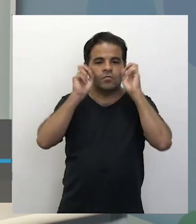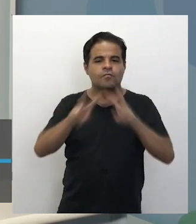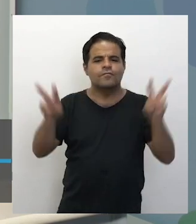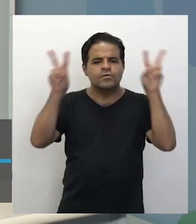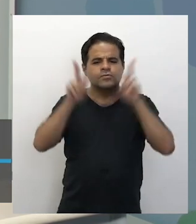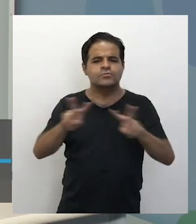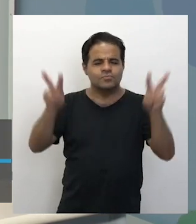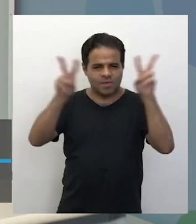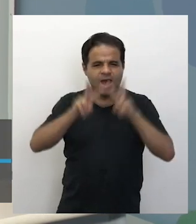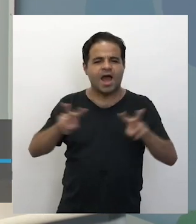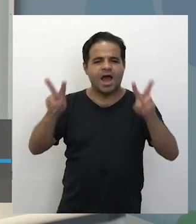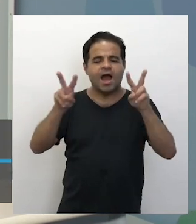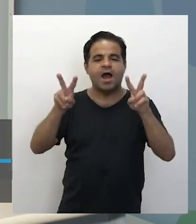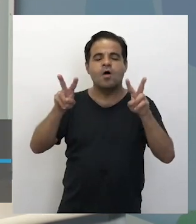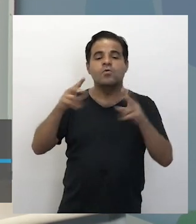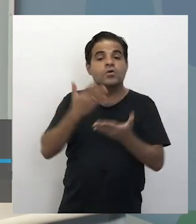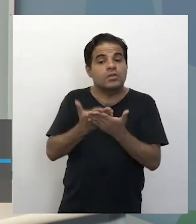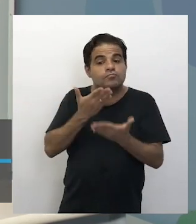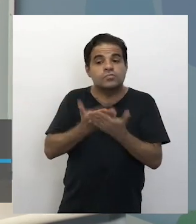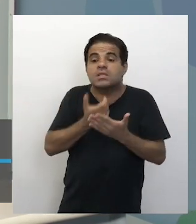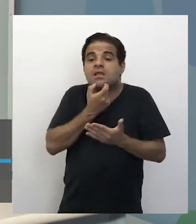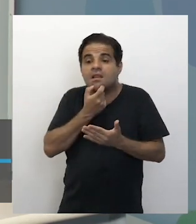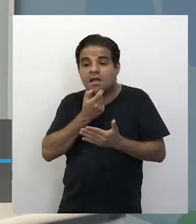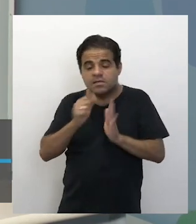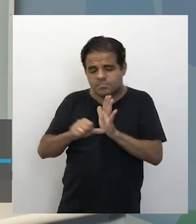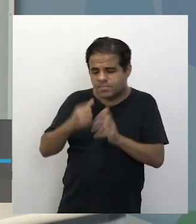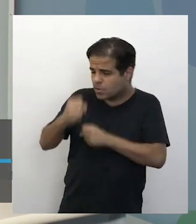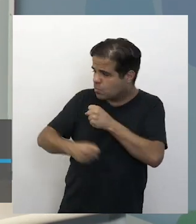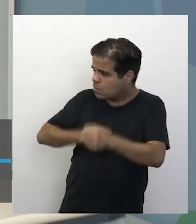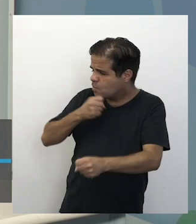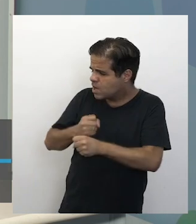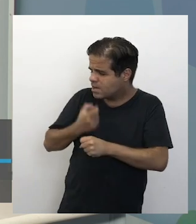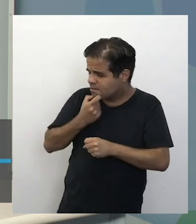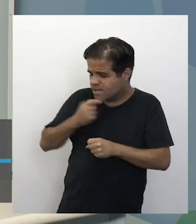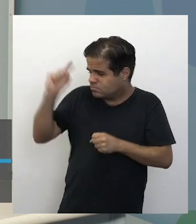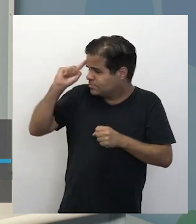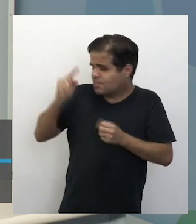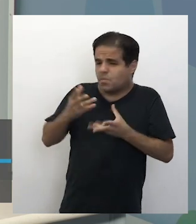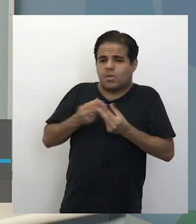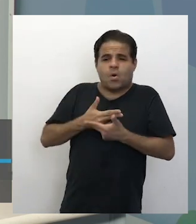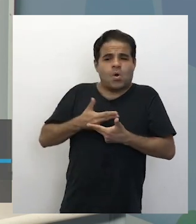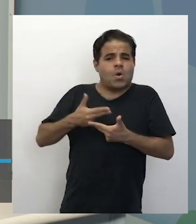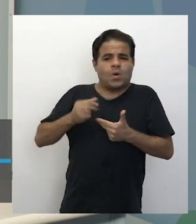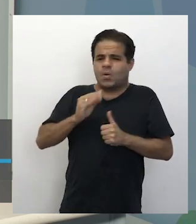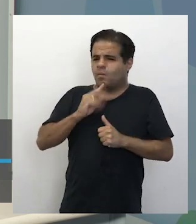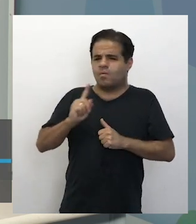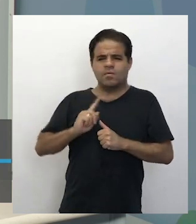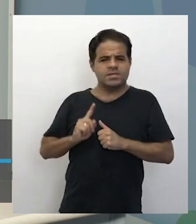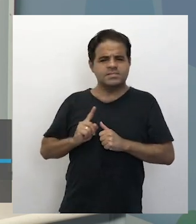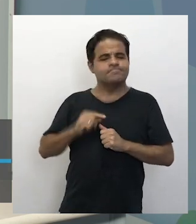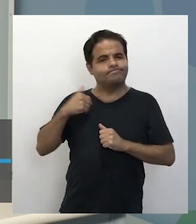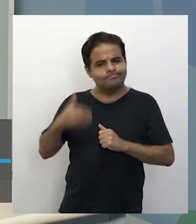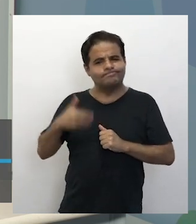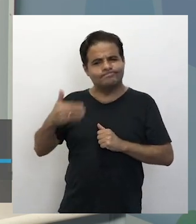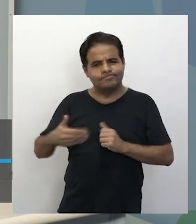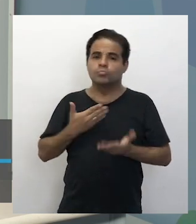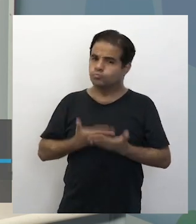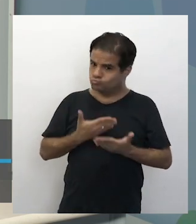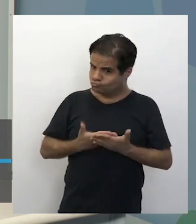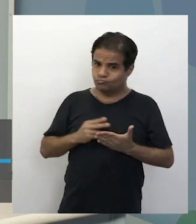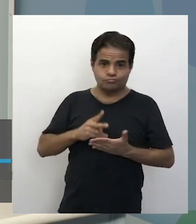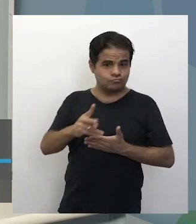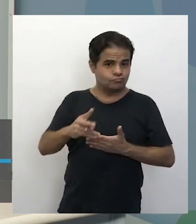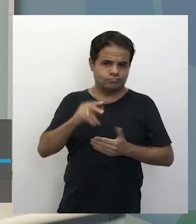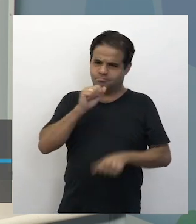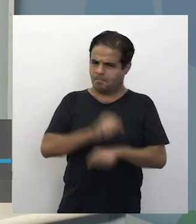e eu estava estudando inglês, o primeiro ano de inglês, não sabia muita coisa de inglês ainda e ainda continuo estudando, não